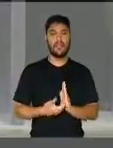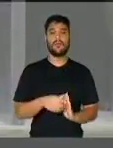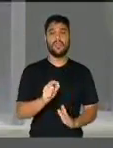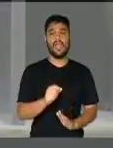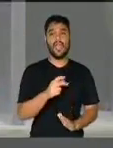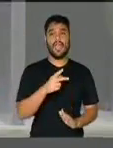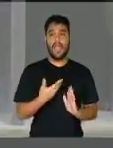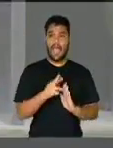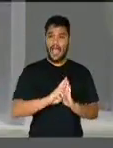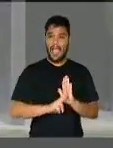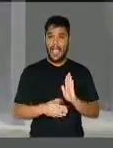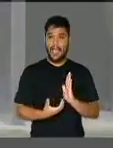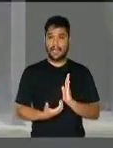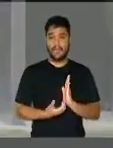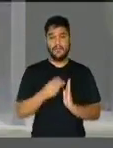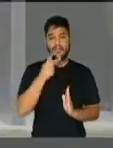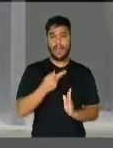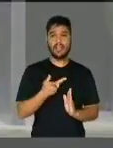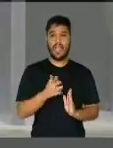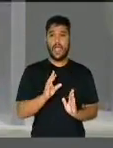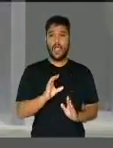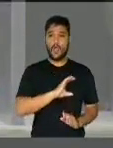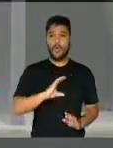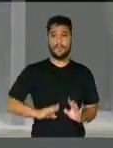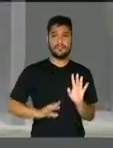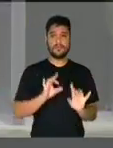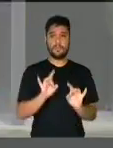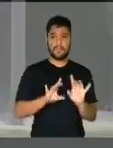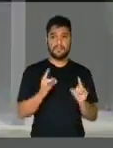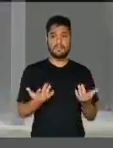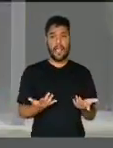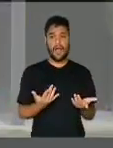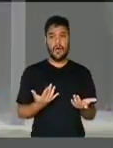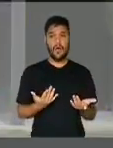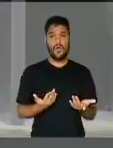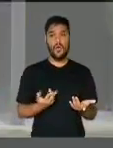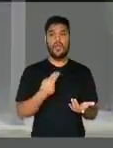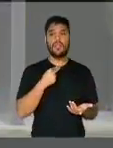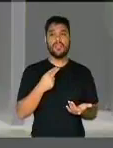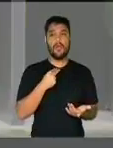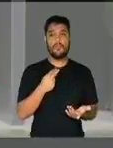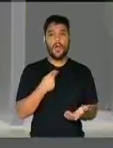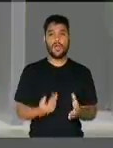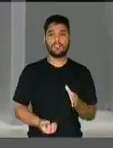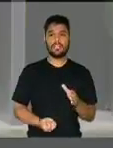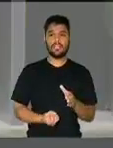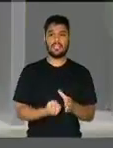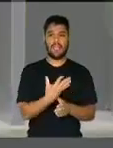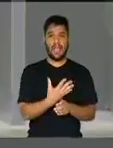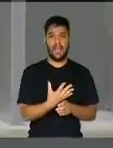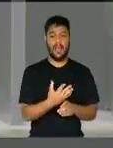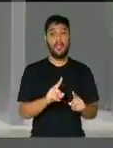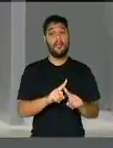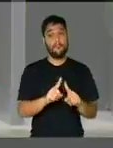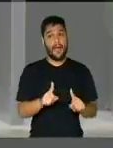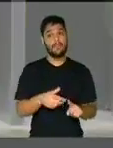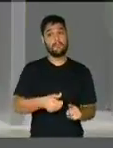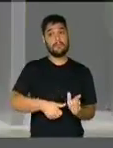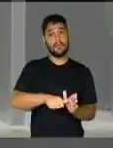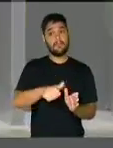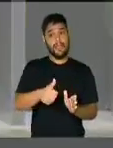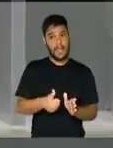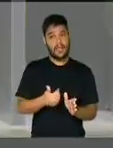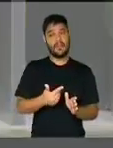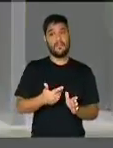que nenhuma comissão especial pode ser instalada, e para ser instalada tem que ter a representação